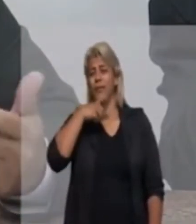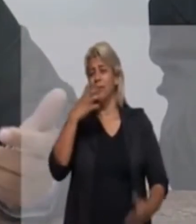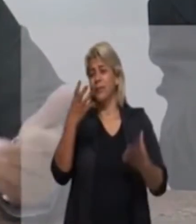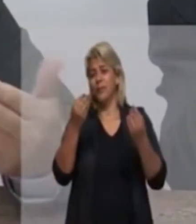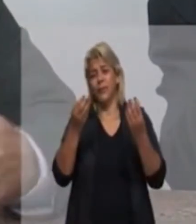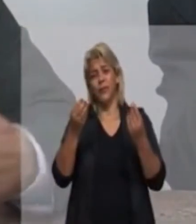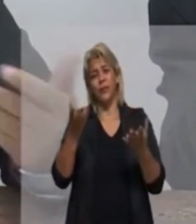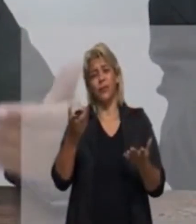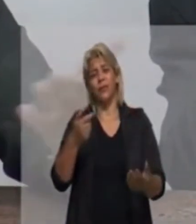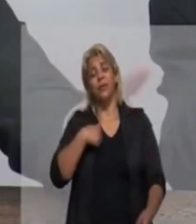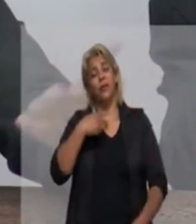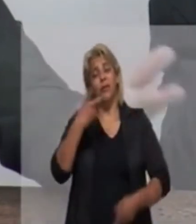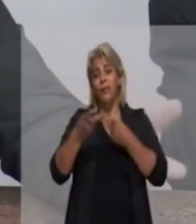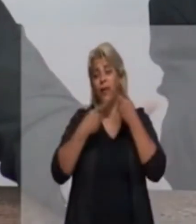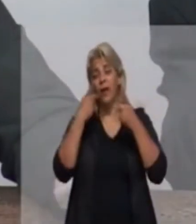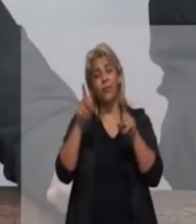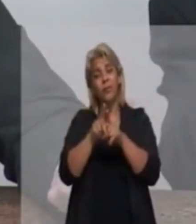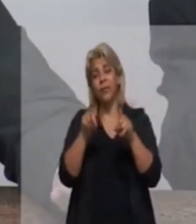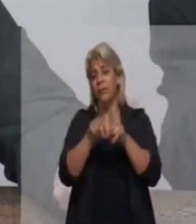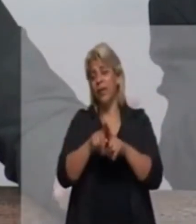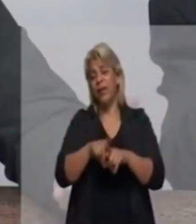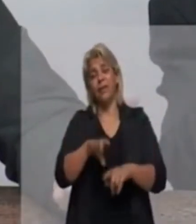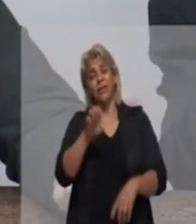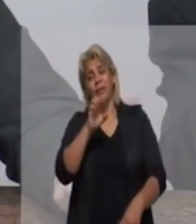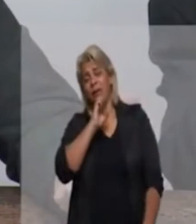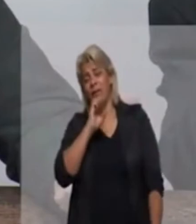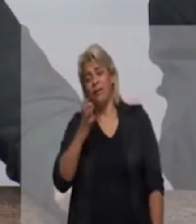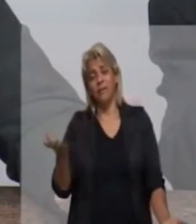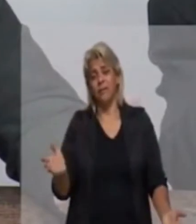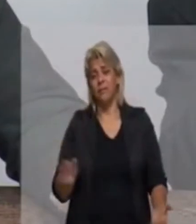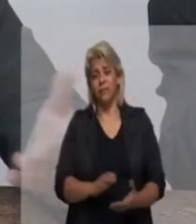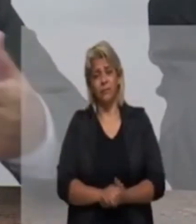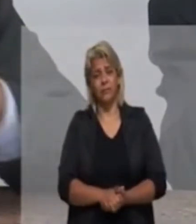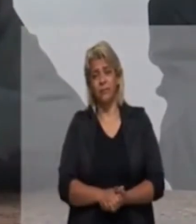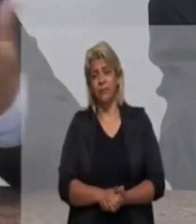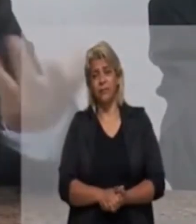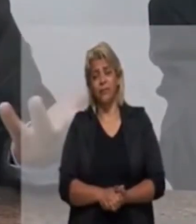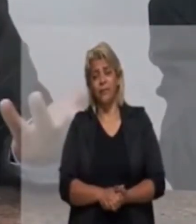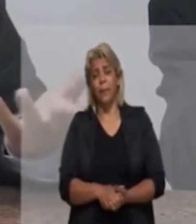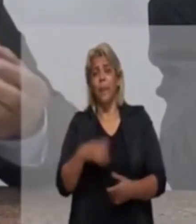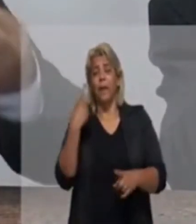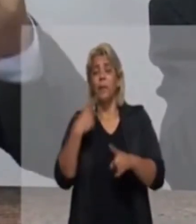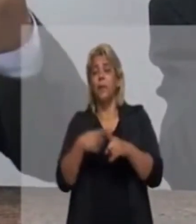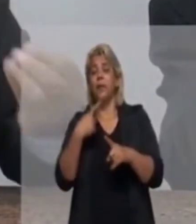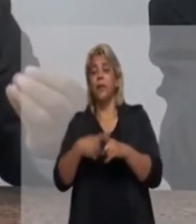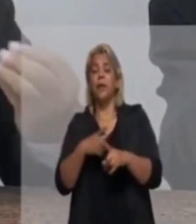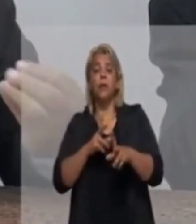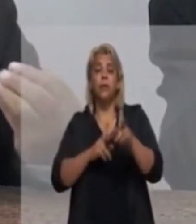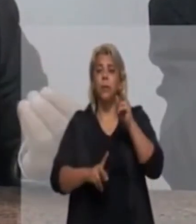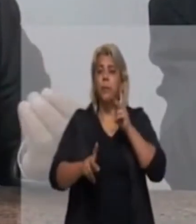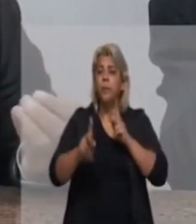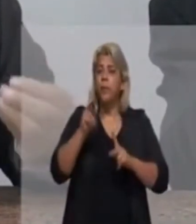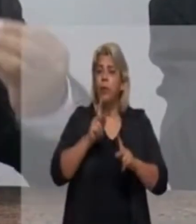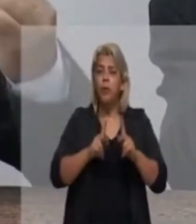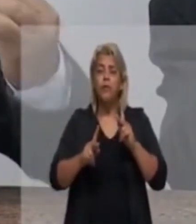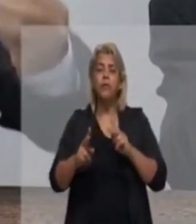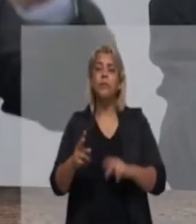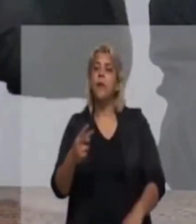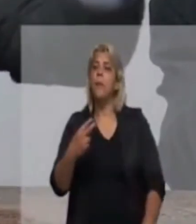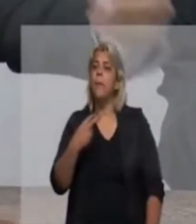sua gestão eu entendo isso aqueles que o defendem dessa forma porque a população ela não pode simplesmente